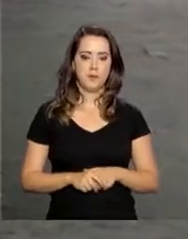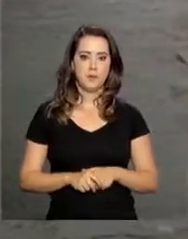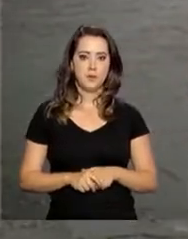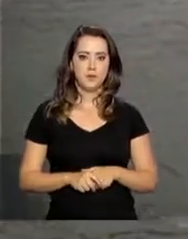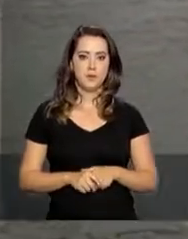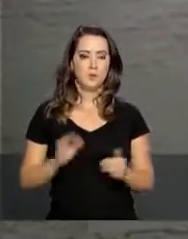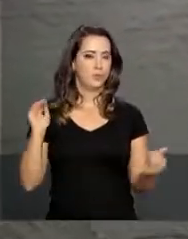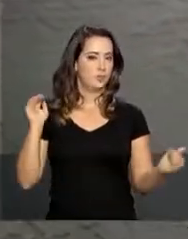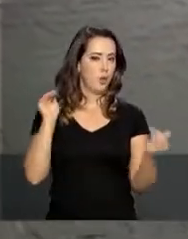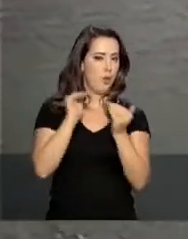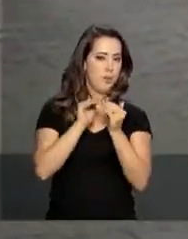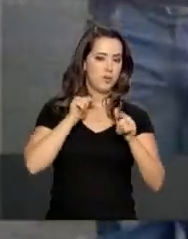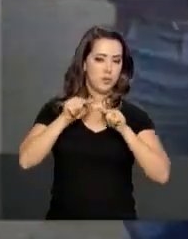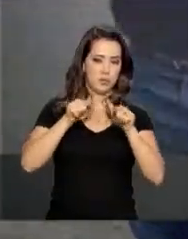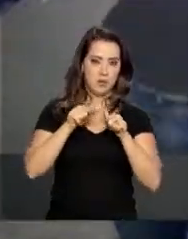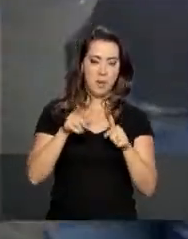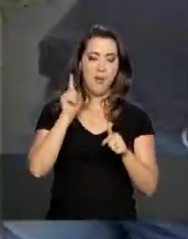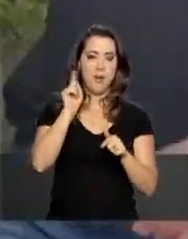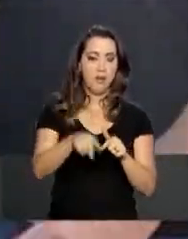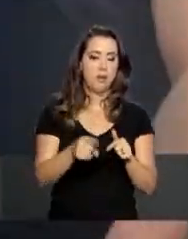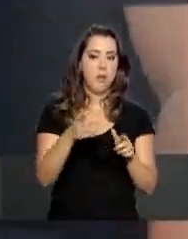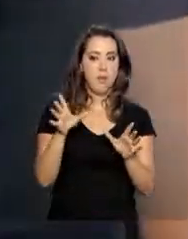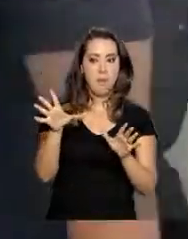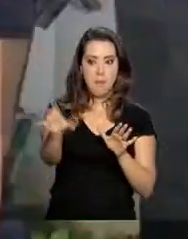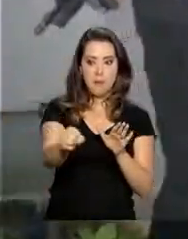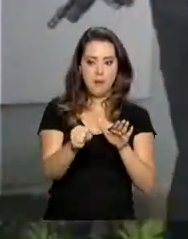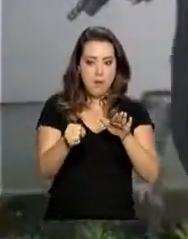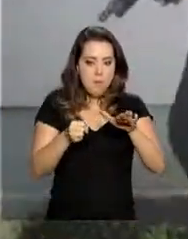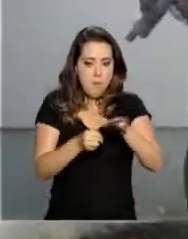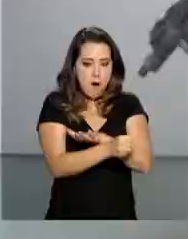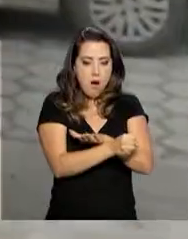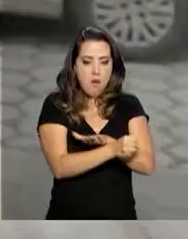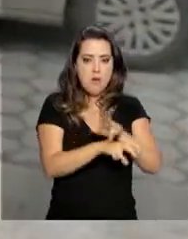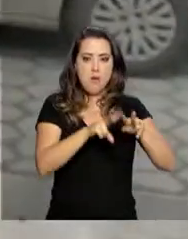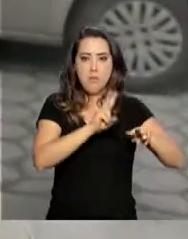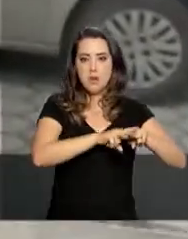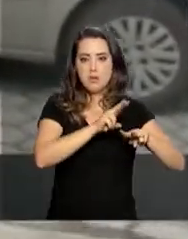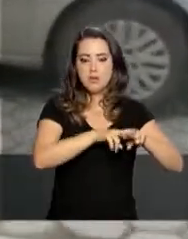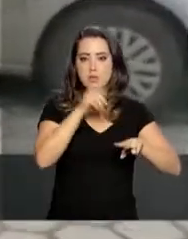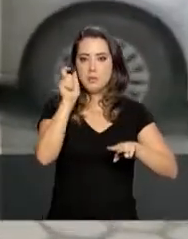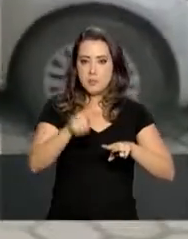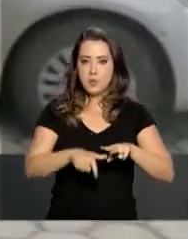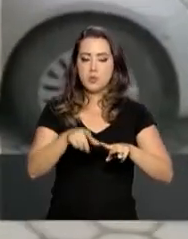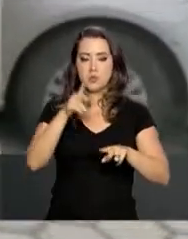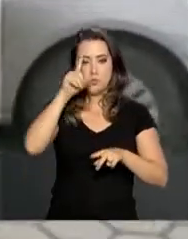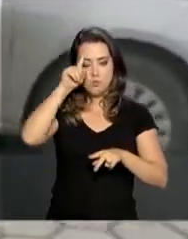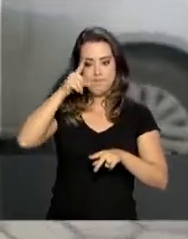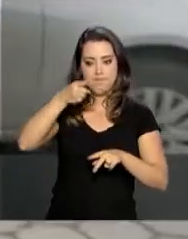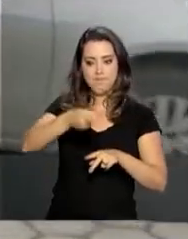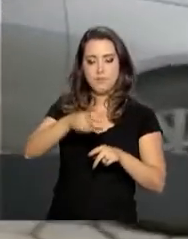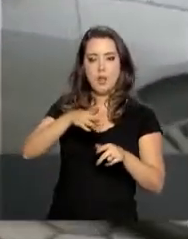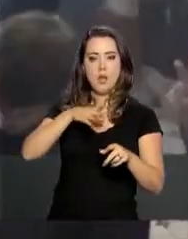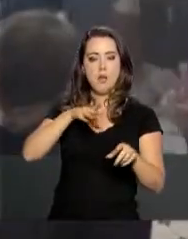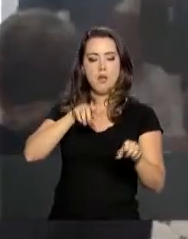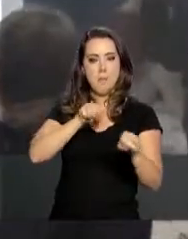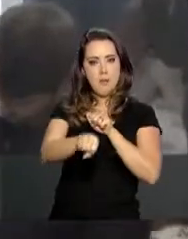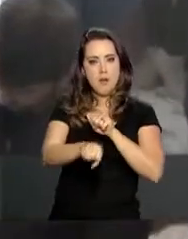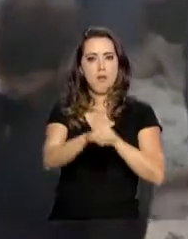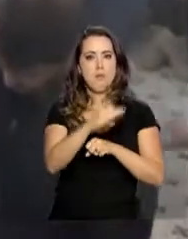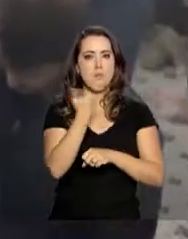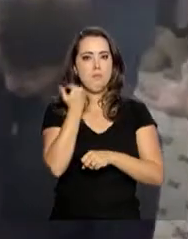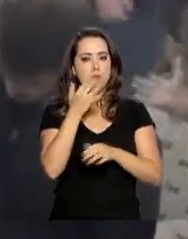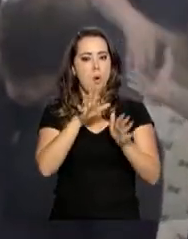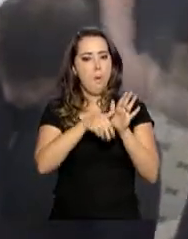O alvo da Operação Midas é prender acusados de latrocínio, o roubo seguido de morte e roubo. As